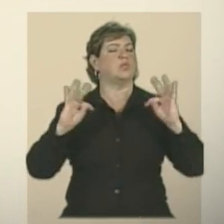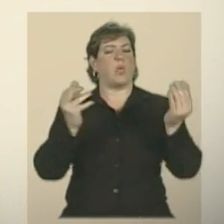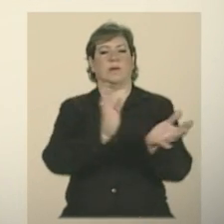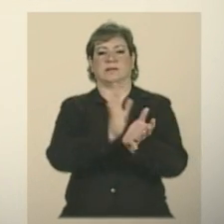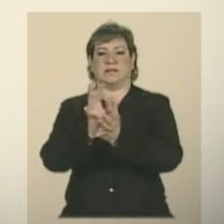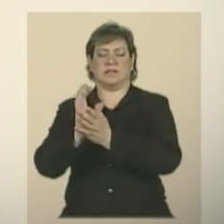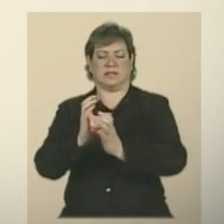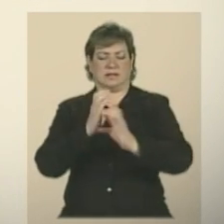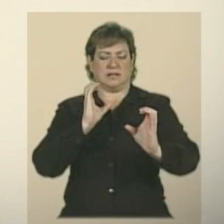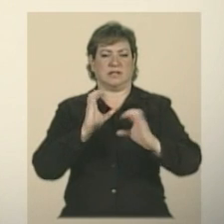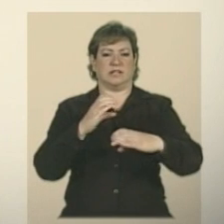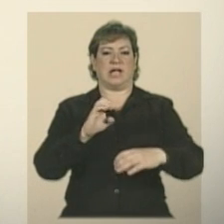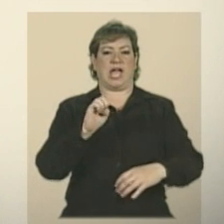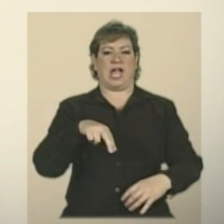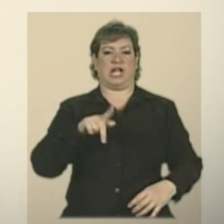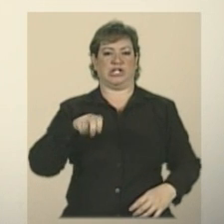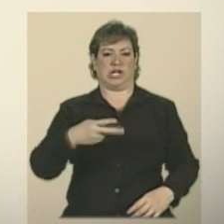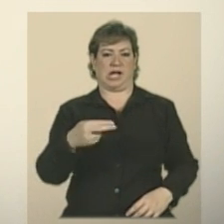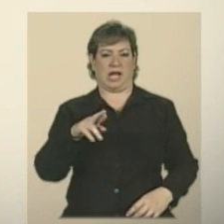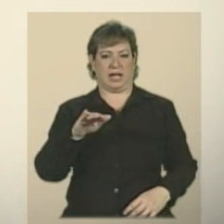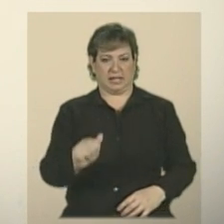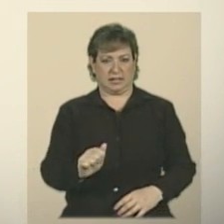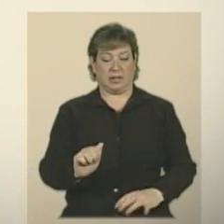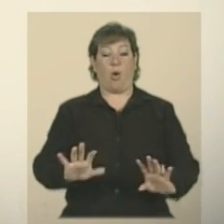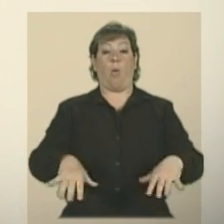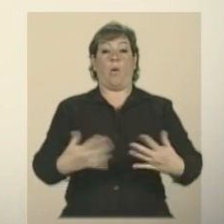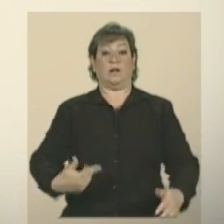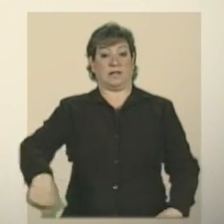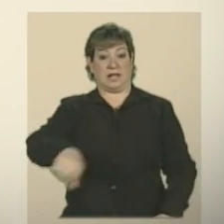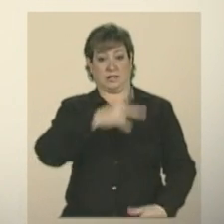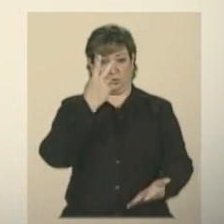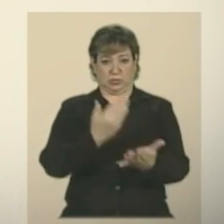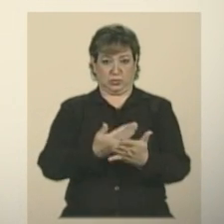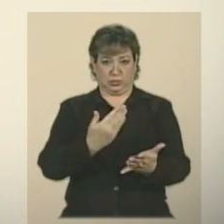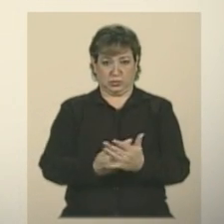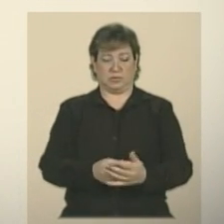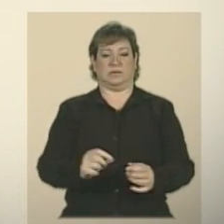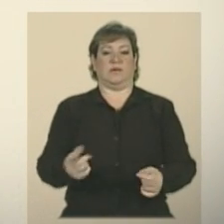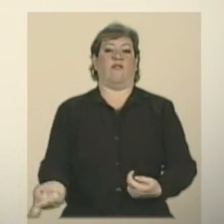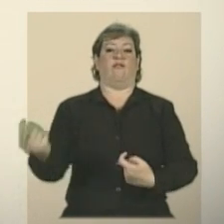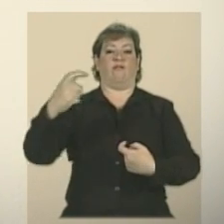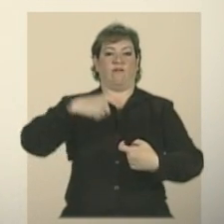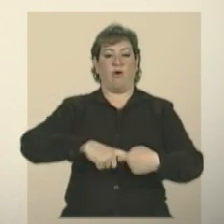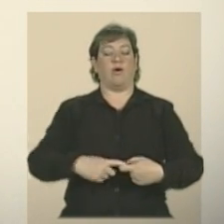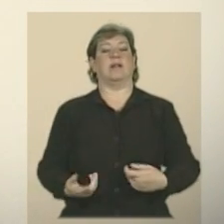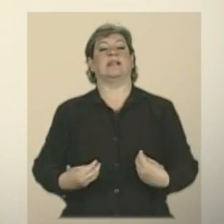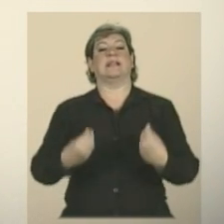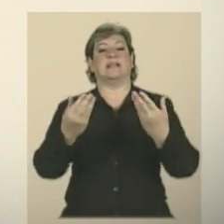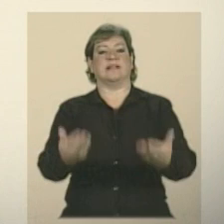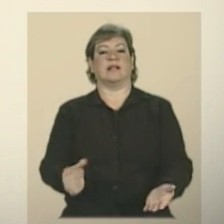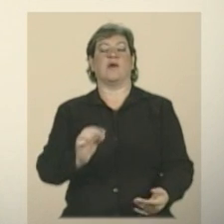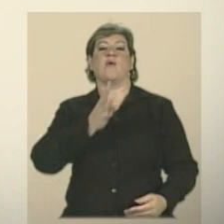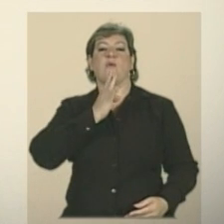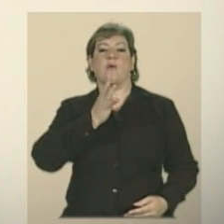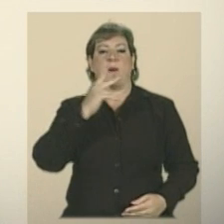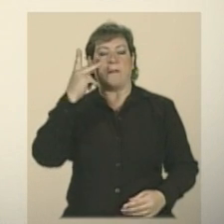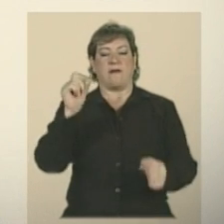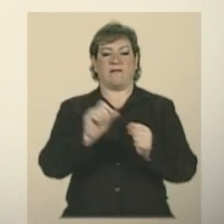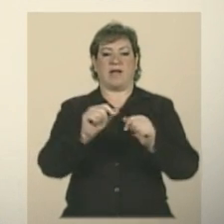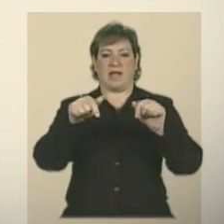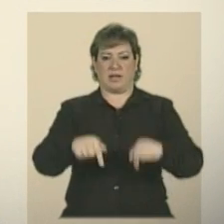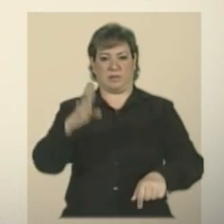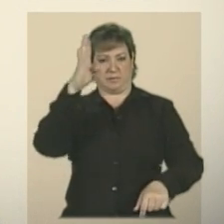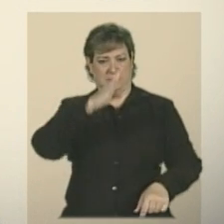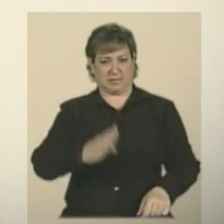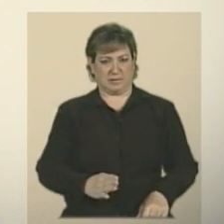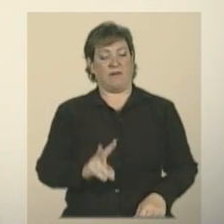de engenharia. Quando esses estudantes voltarem, Luciano, eles vão trazer conhecimento para aplicar aqui no Brasil